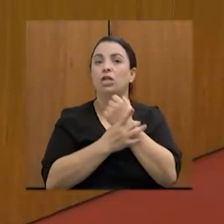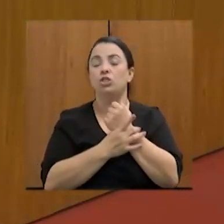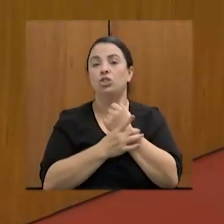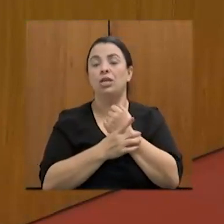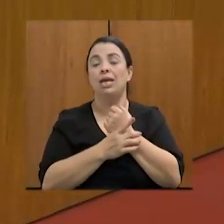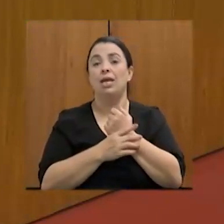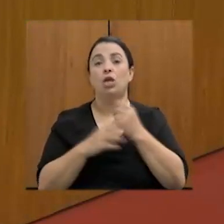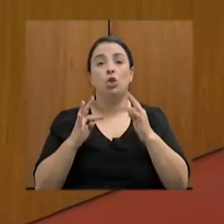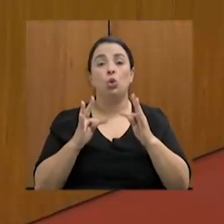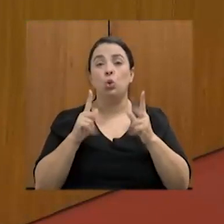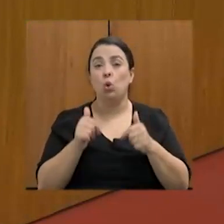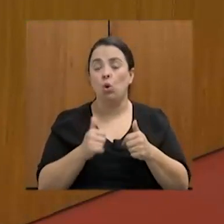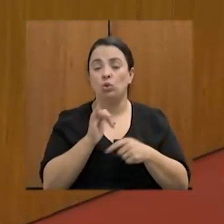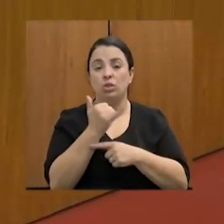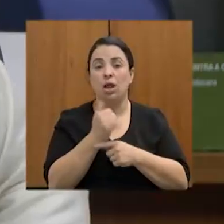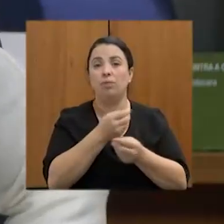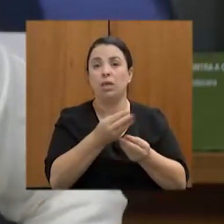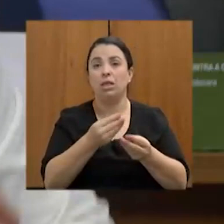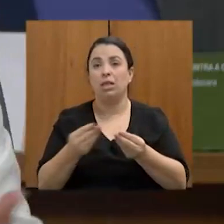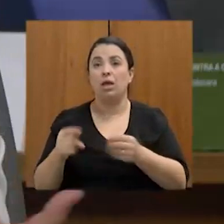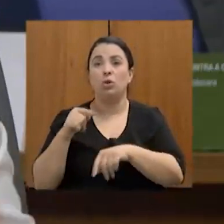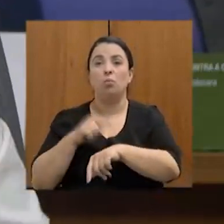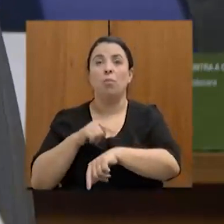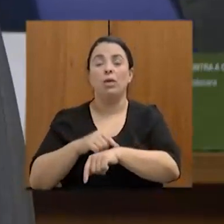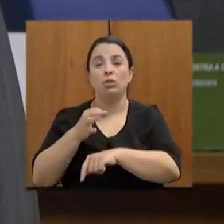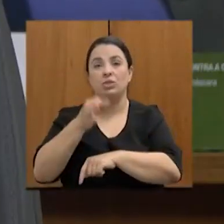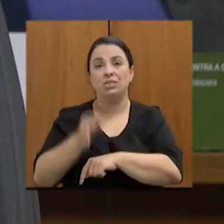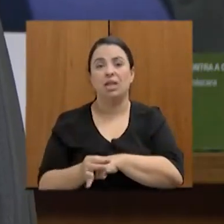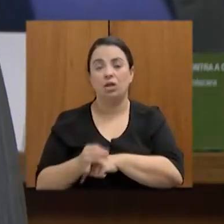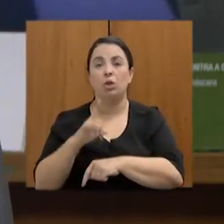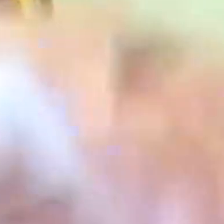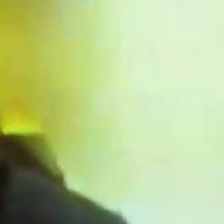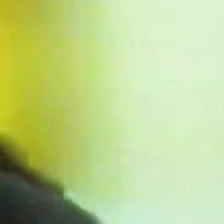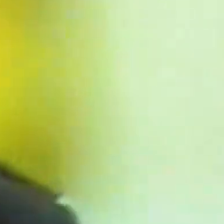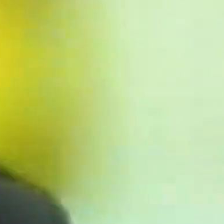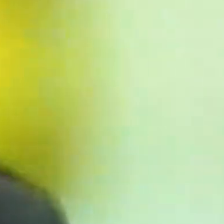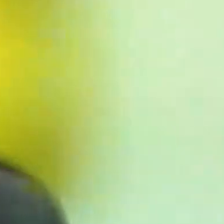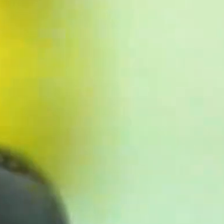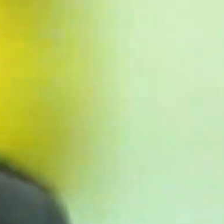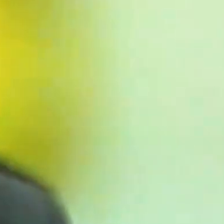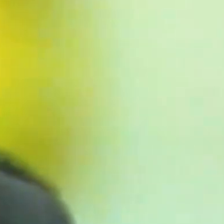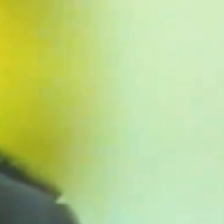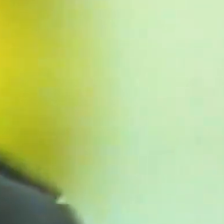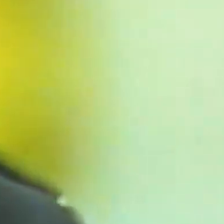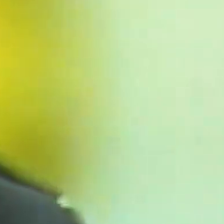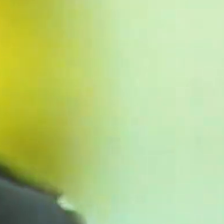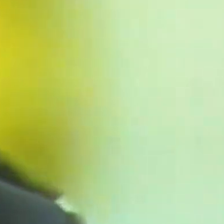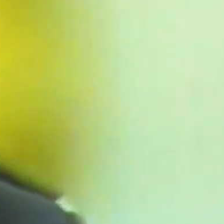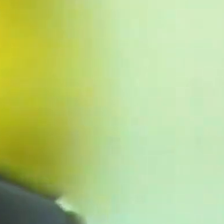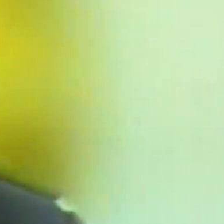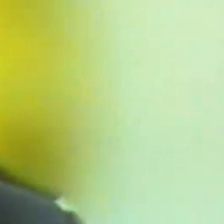que estava determinado dentro da nossa legislação. A deputada Ana Paula Siqueira